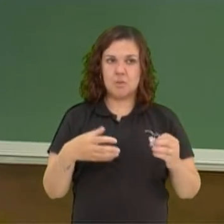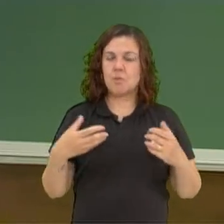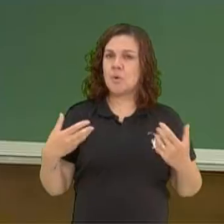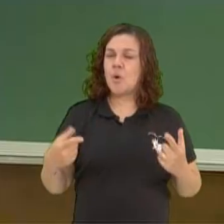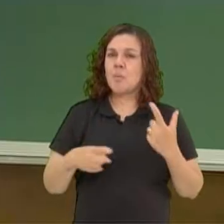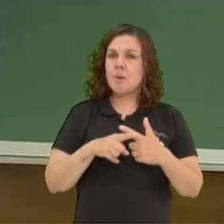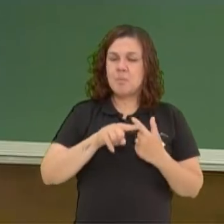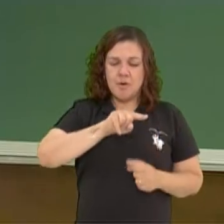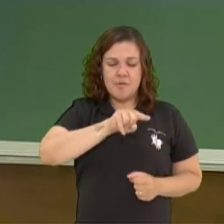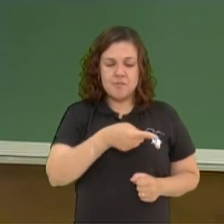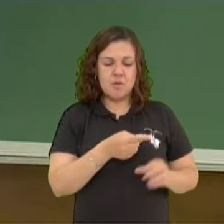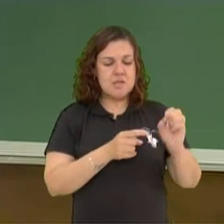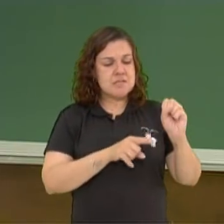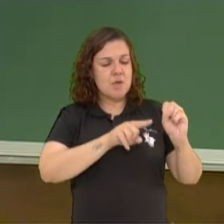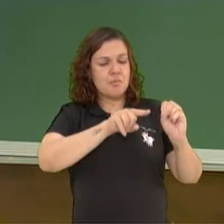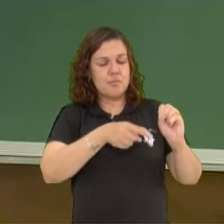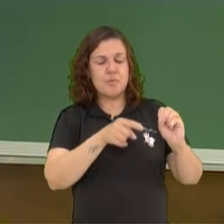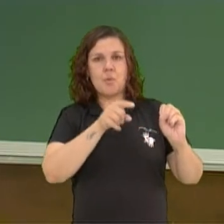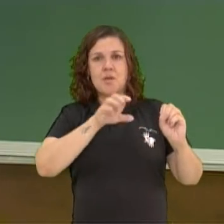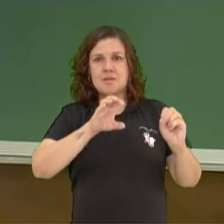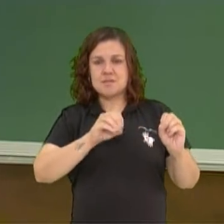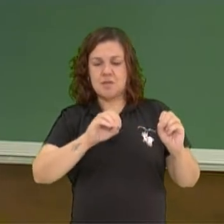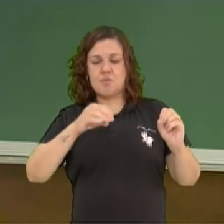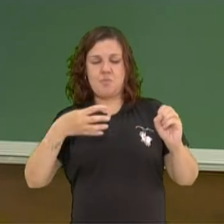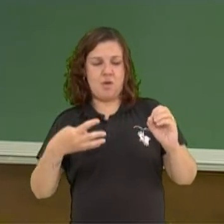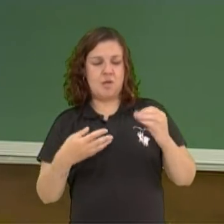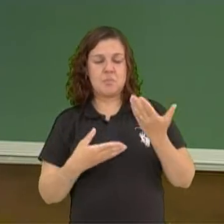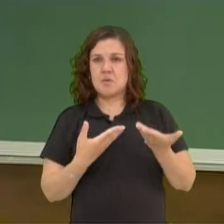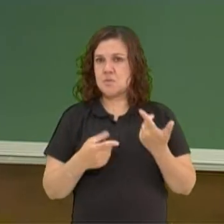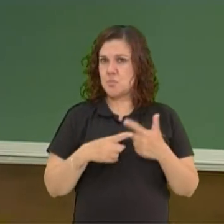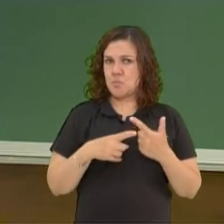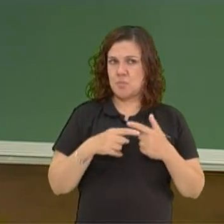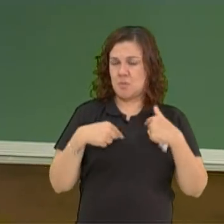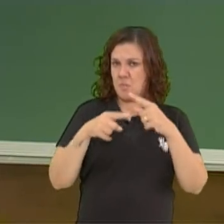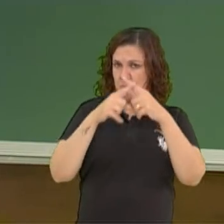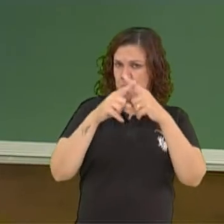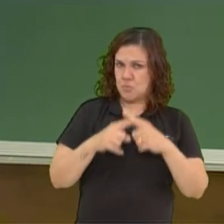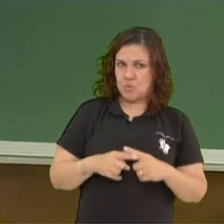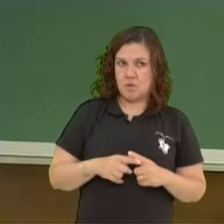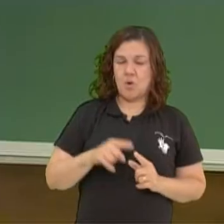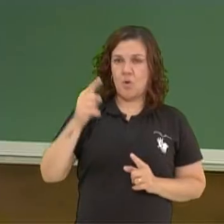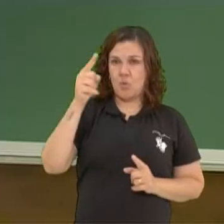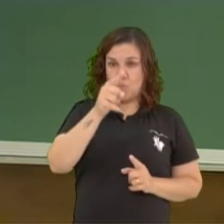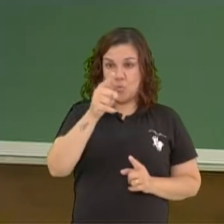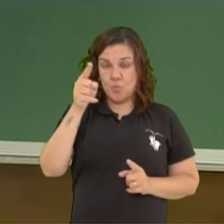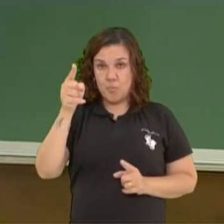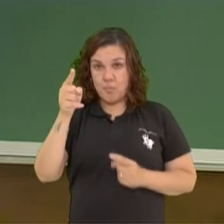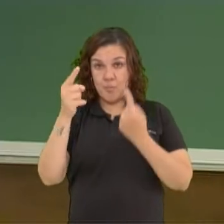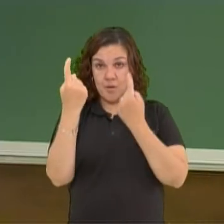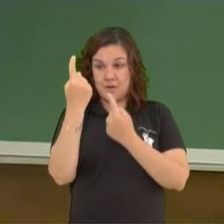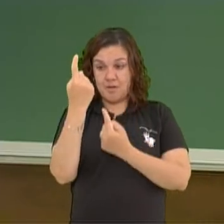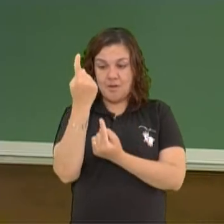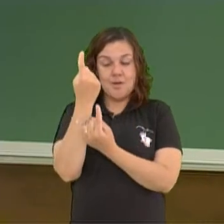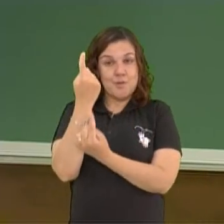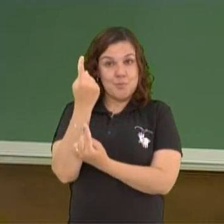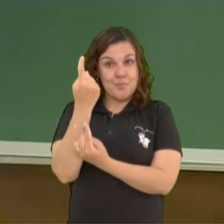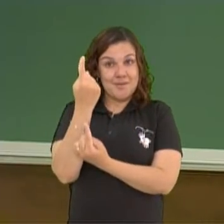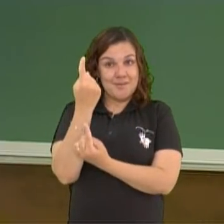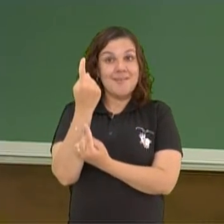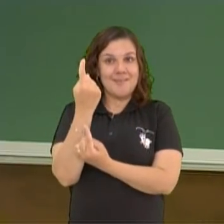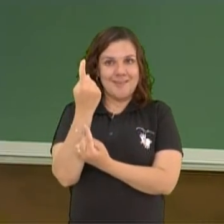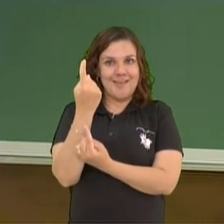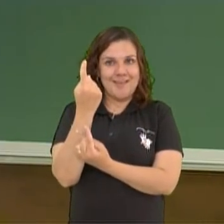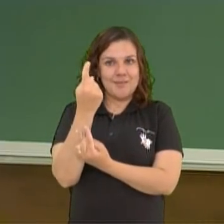eu coloquei essa vírgula aqui, será? Né? Porque perceba que na minha multiplicação eu tenho aqui uma casa depois da vírgula e aqui eu tenho uma